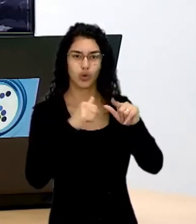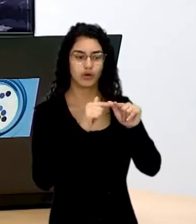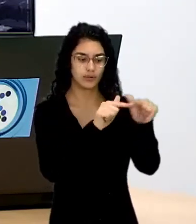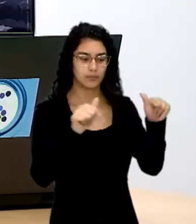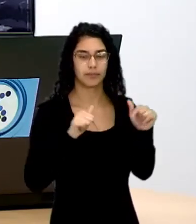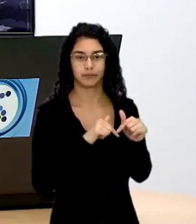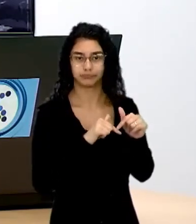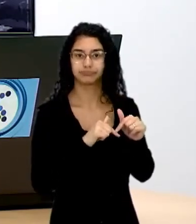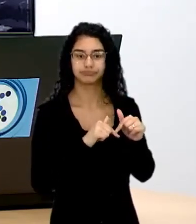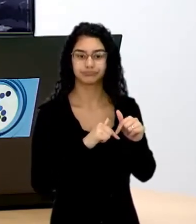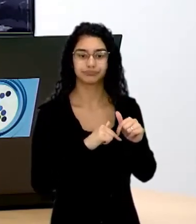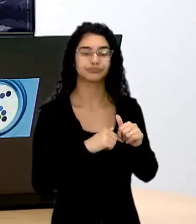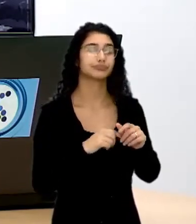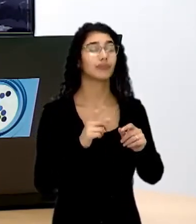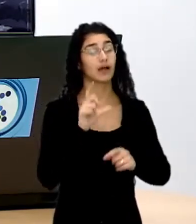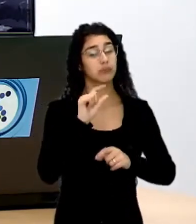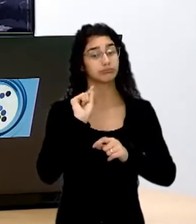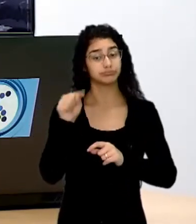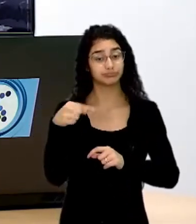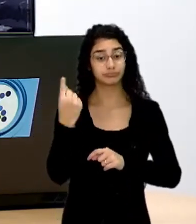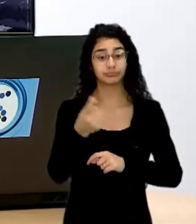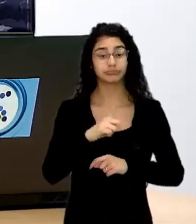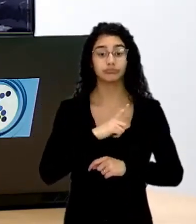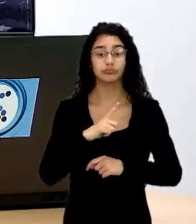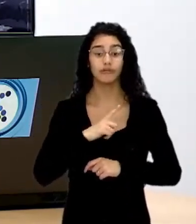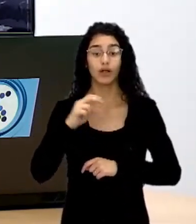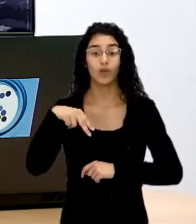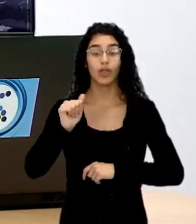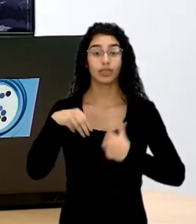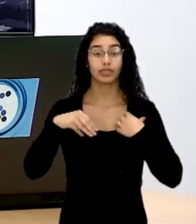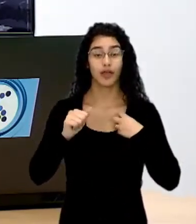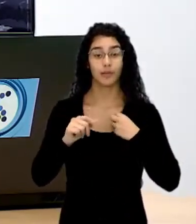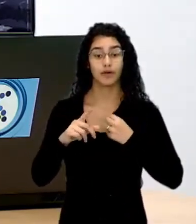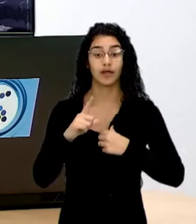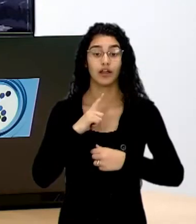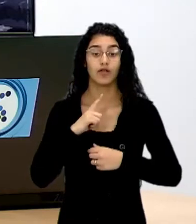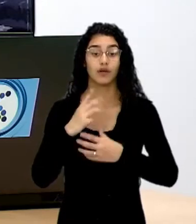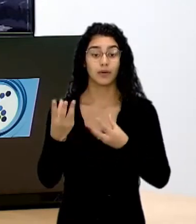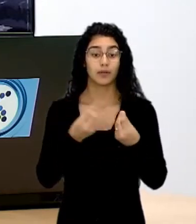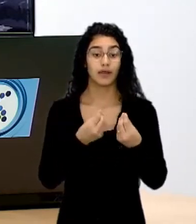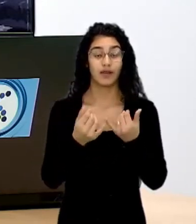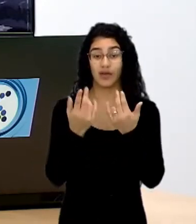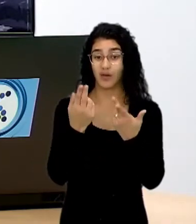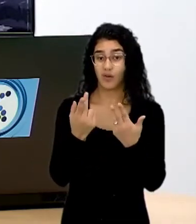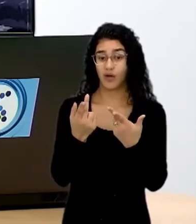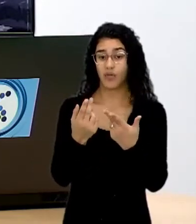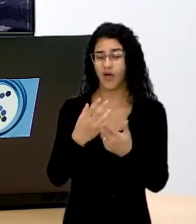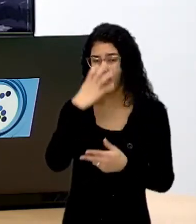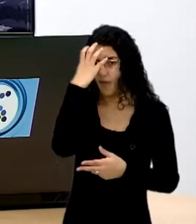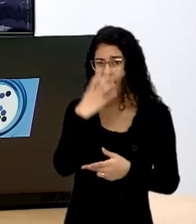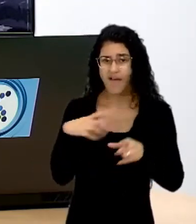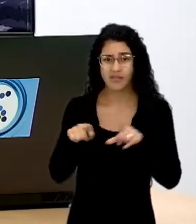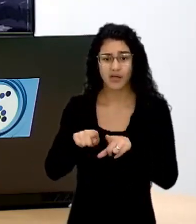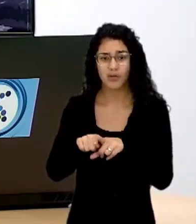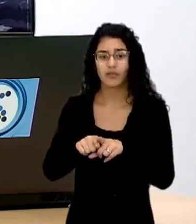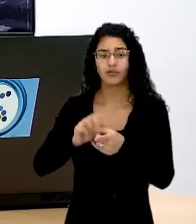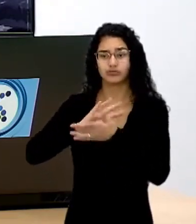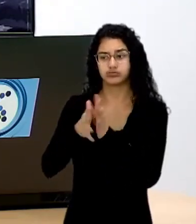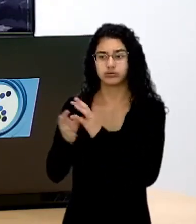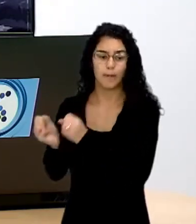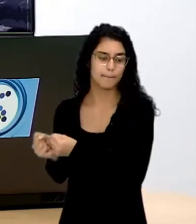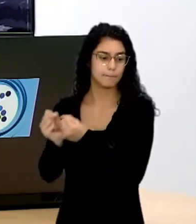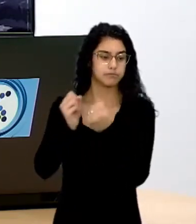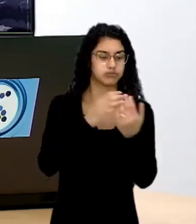lá. Pouco tempo depois, nós temos os Namas, que receberam basicamente o mesmo tratamento. Se revoltaram, foram derrotados